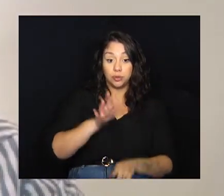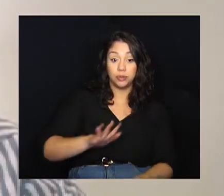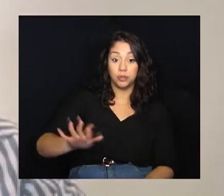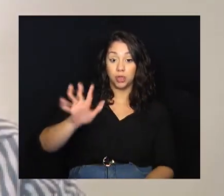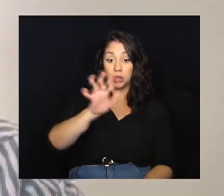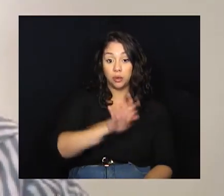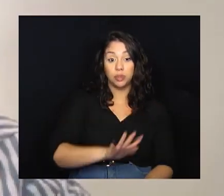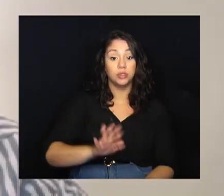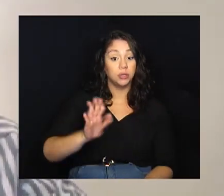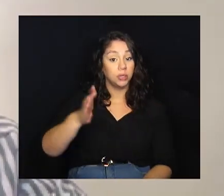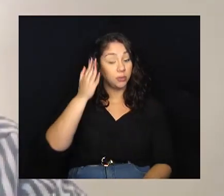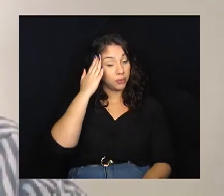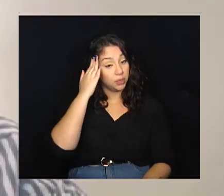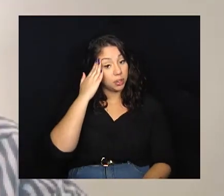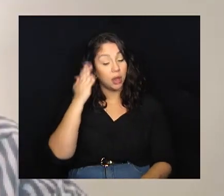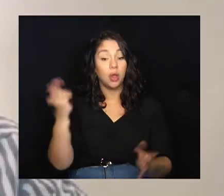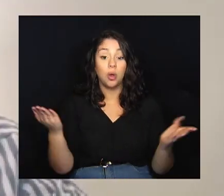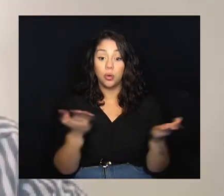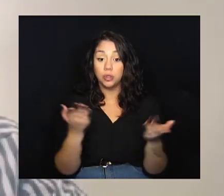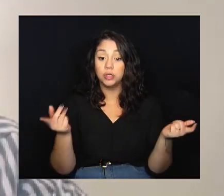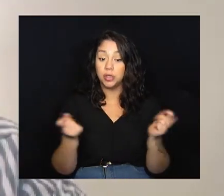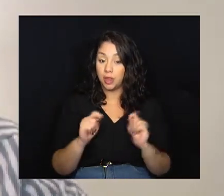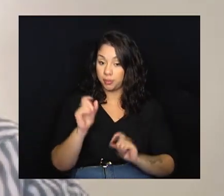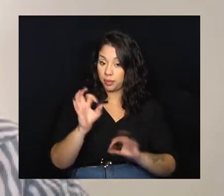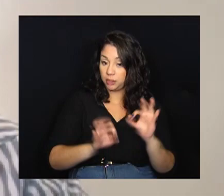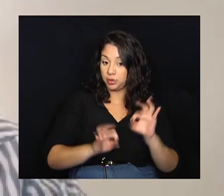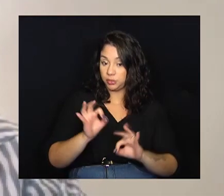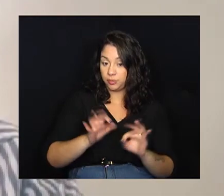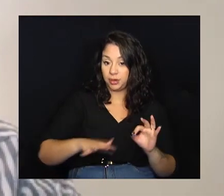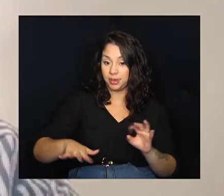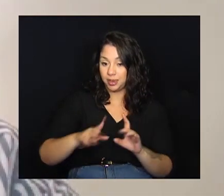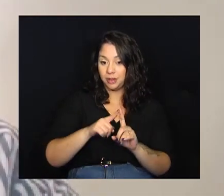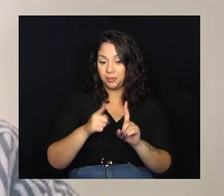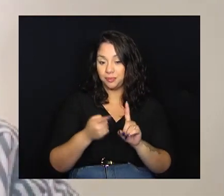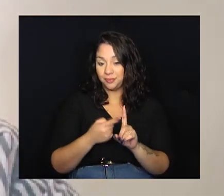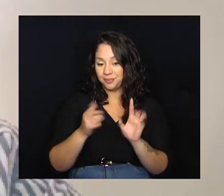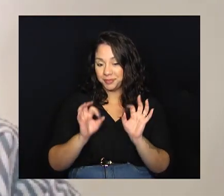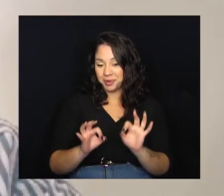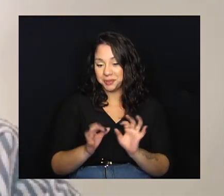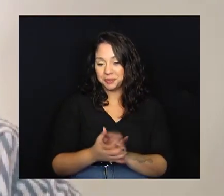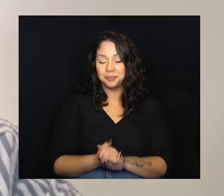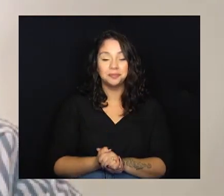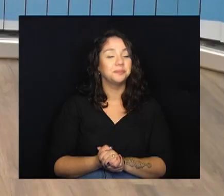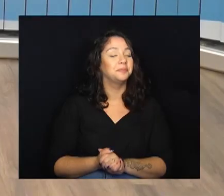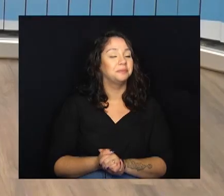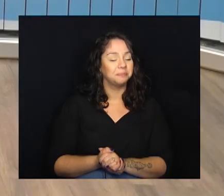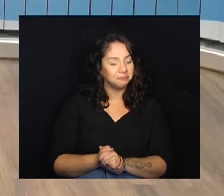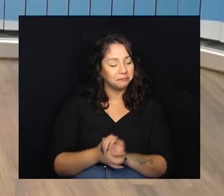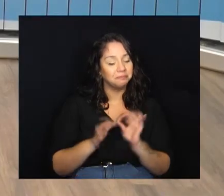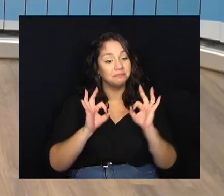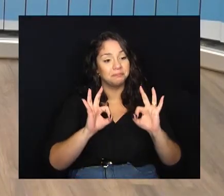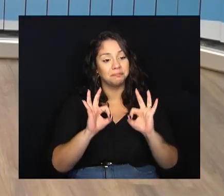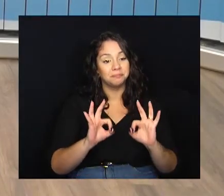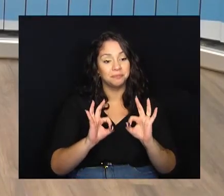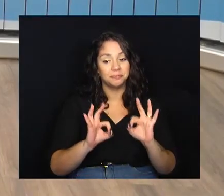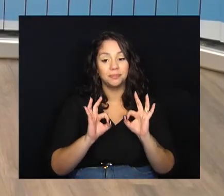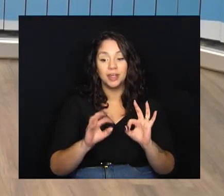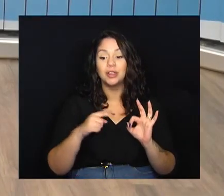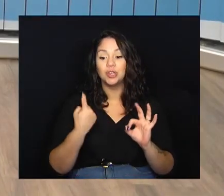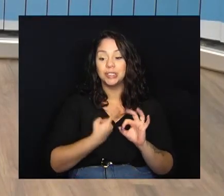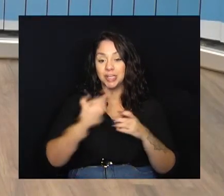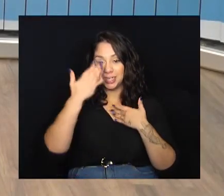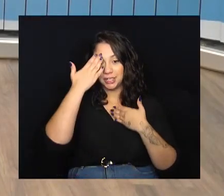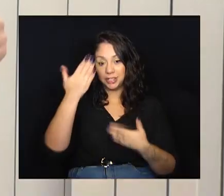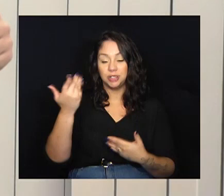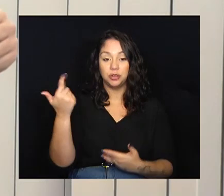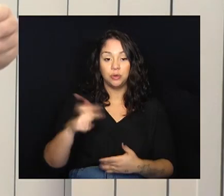de que hoje é possível se planejar do ponto de vista reprodutivo certo o sombra de dúvidas certíssima agradecendo mais uma vez